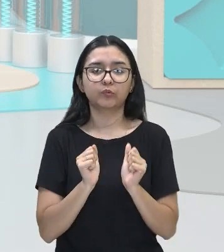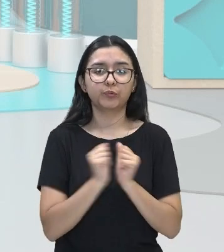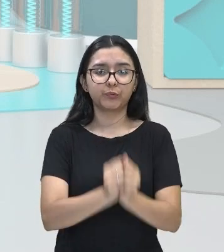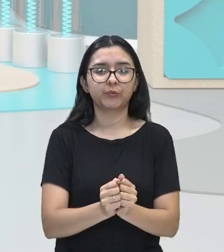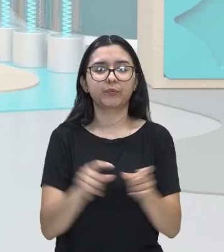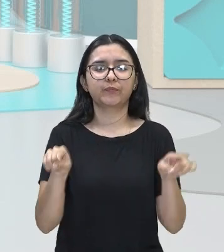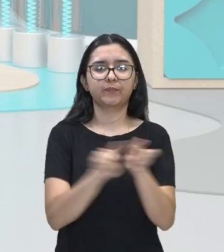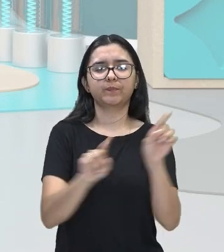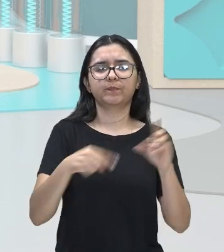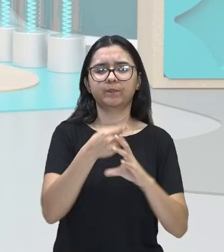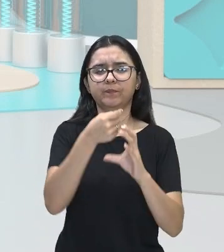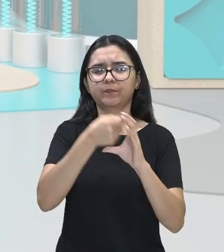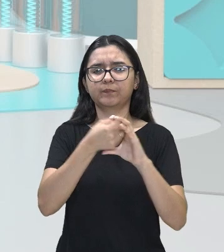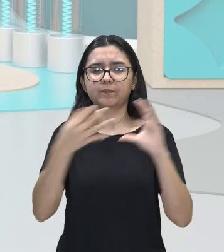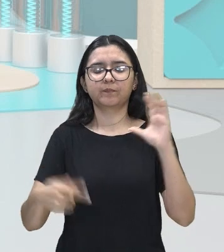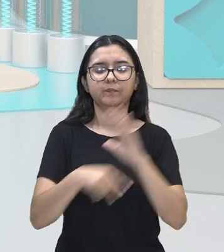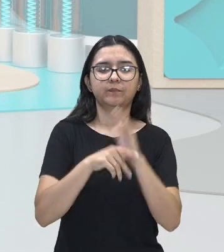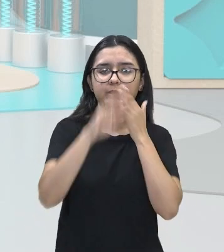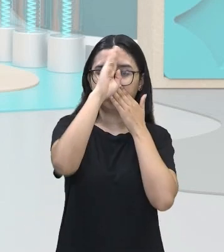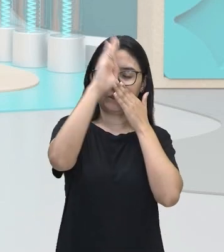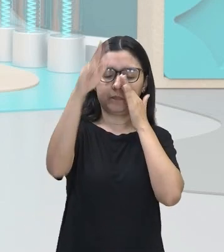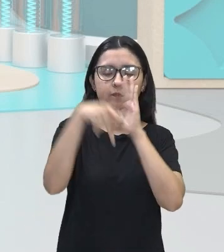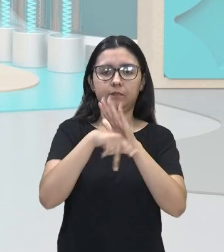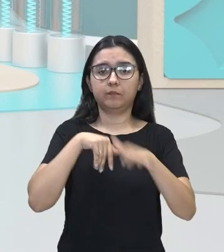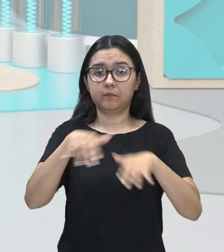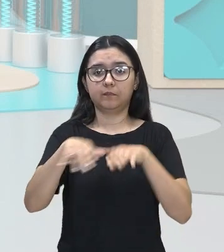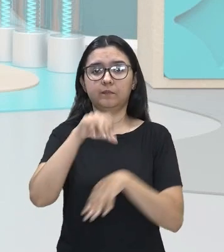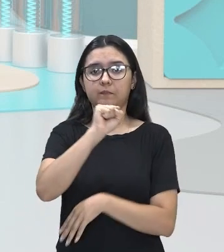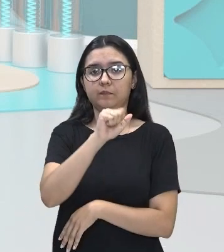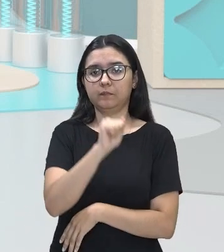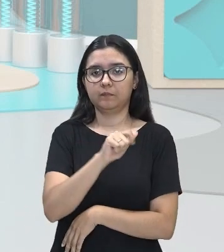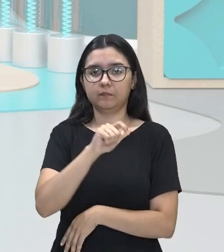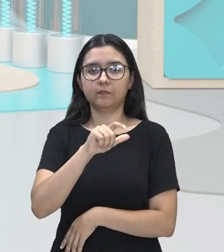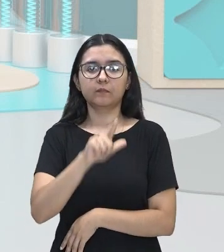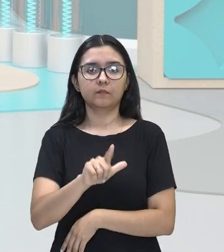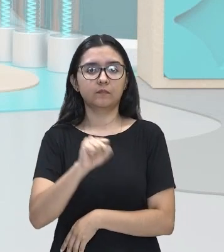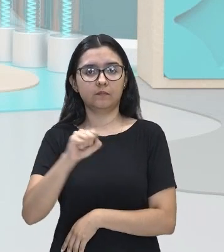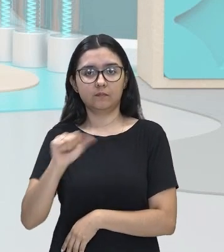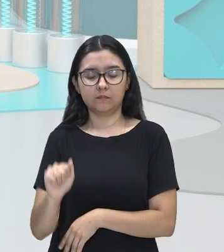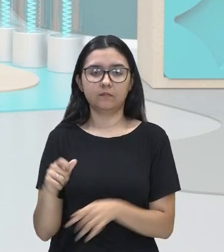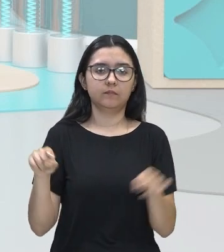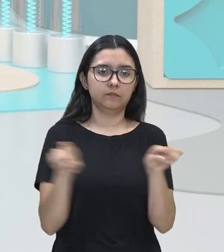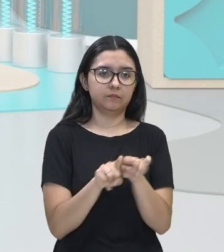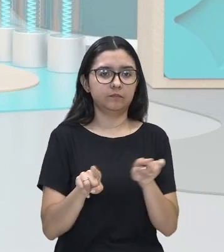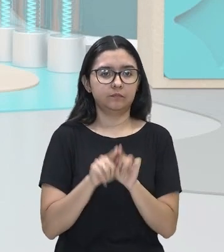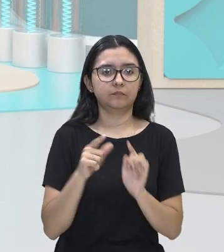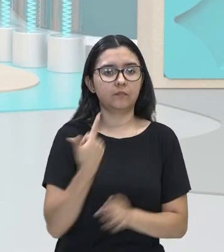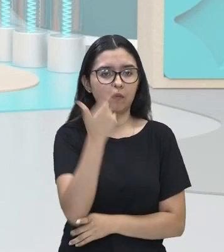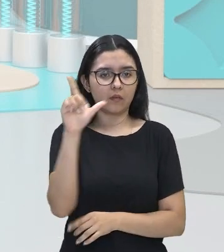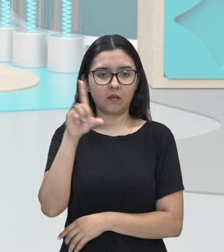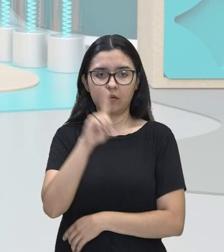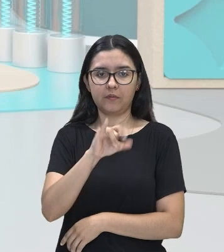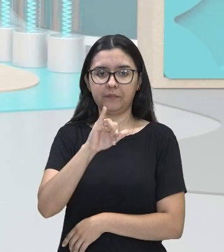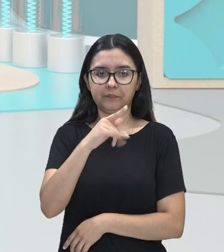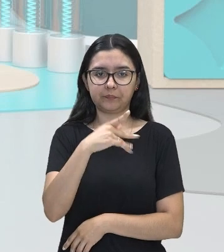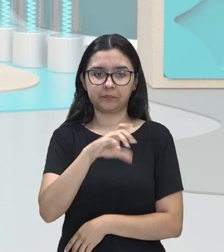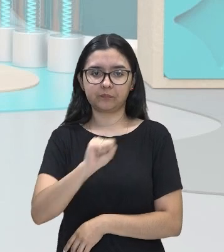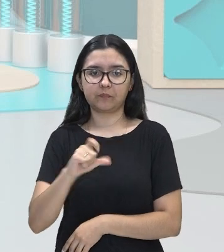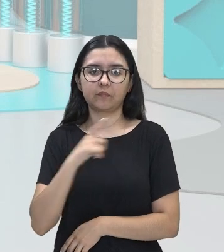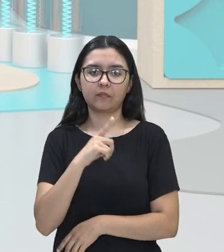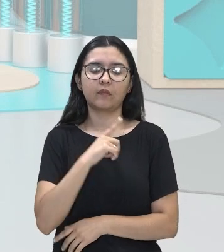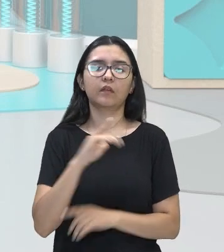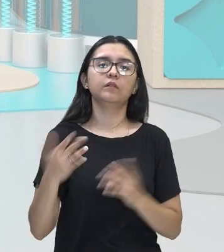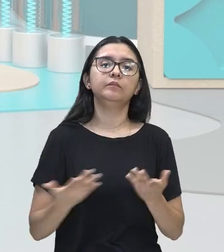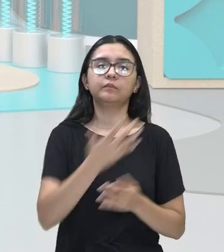elemento central ali das coreografias de salsa, ok? E a gente vai ter também os dips, que são os movimentos em que um